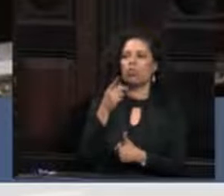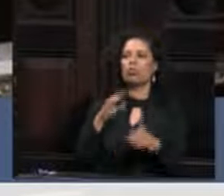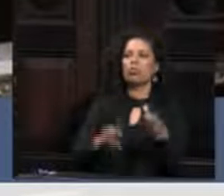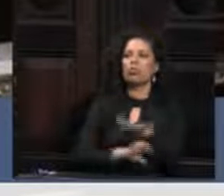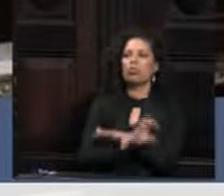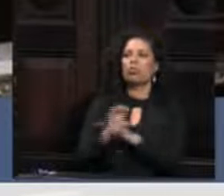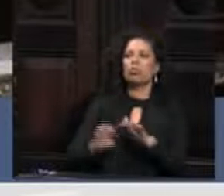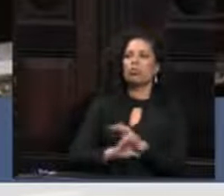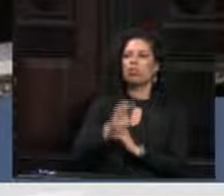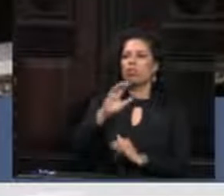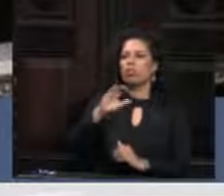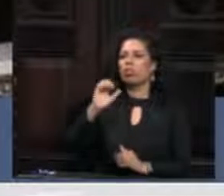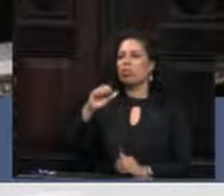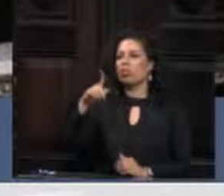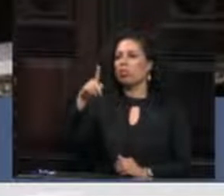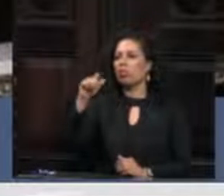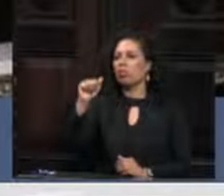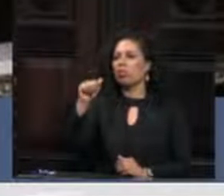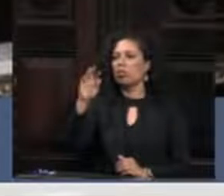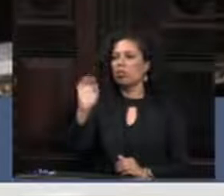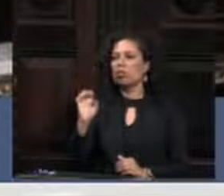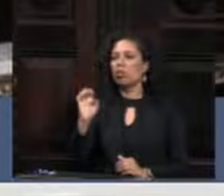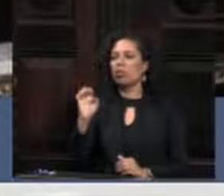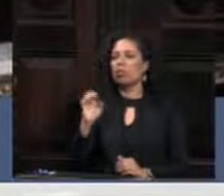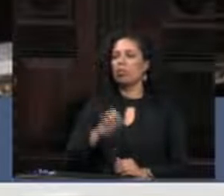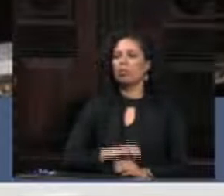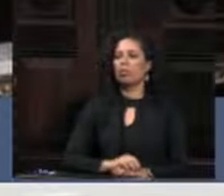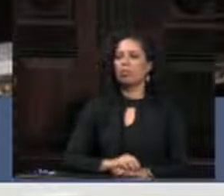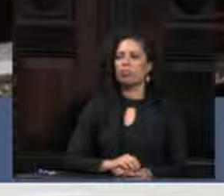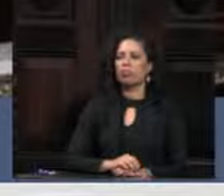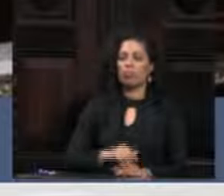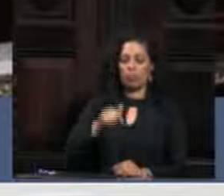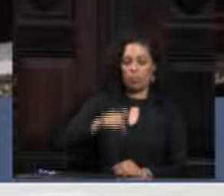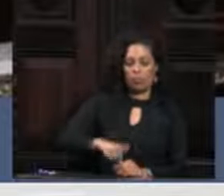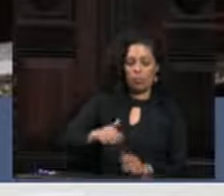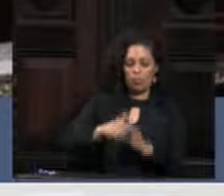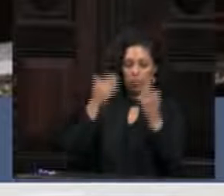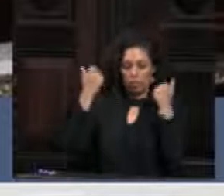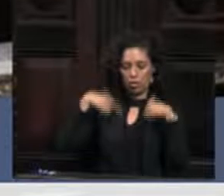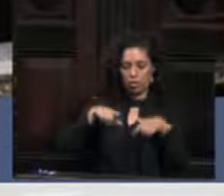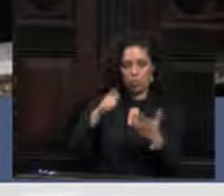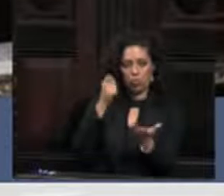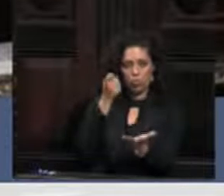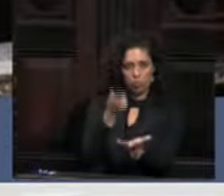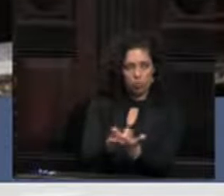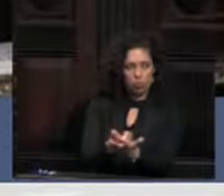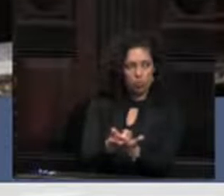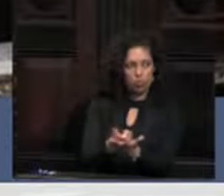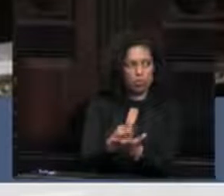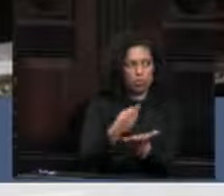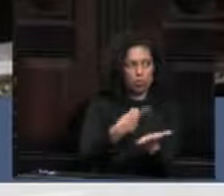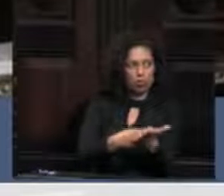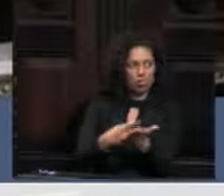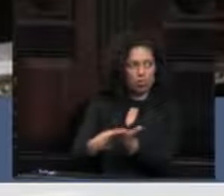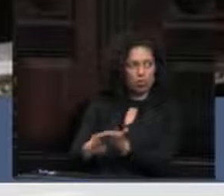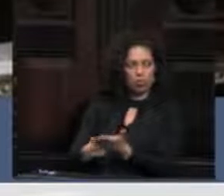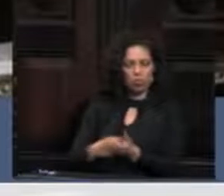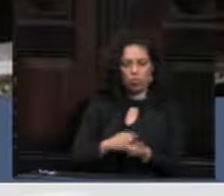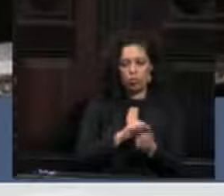da possibilidade de privatização. E esta casa aprovou com o voto